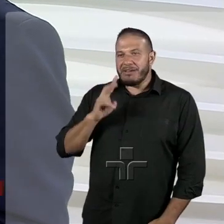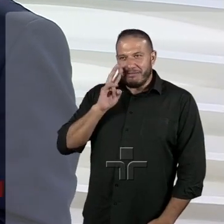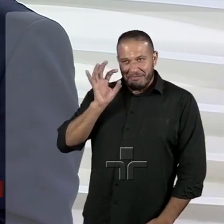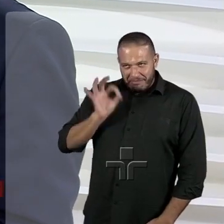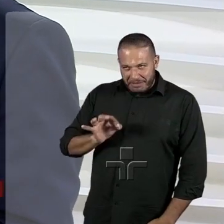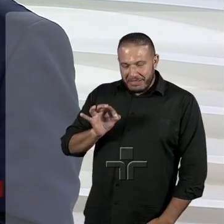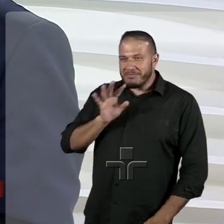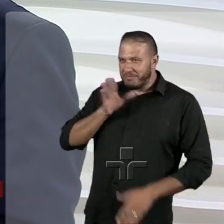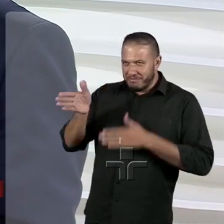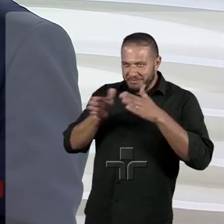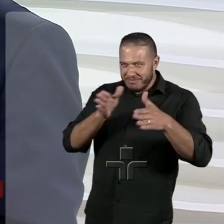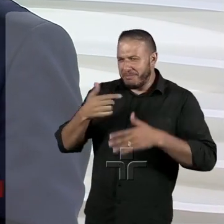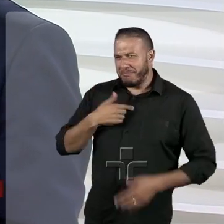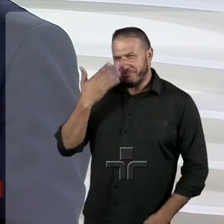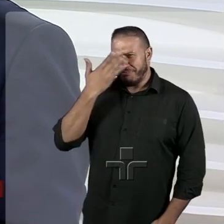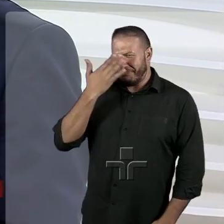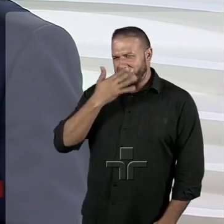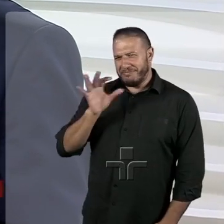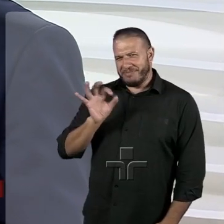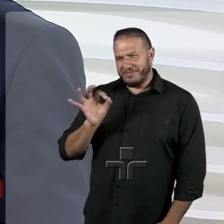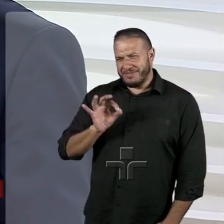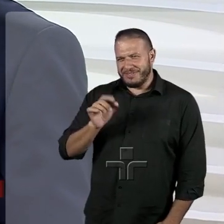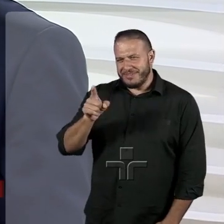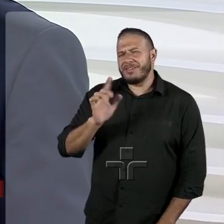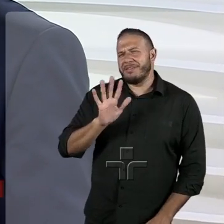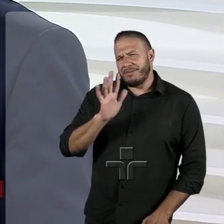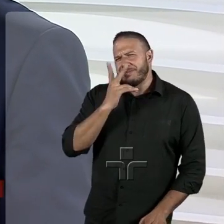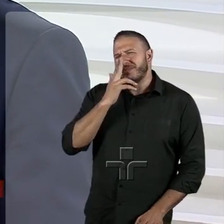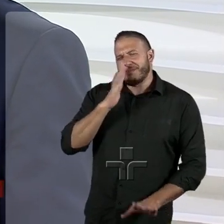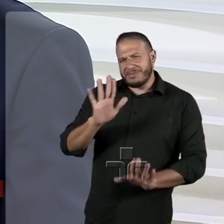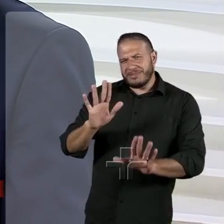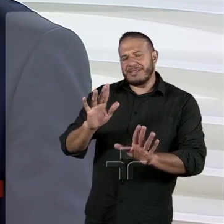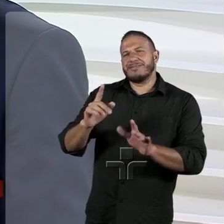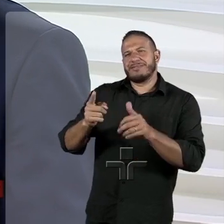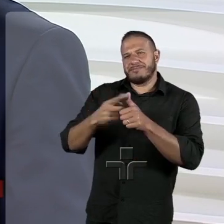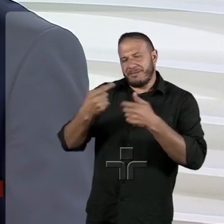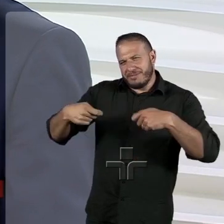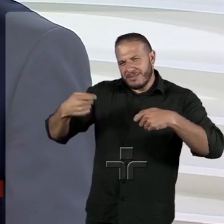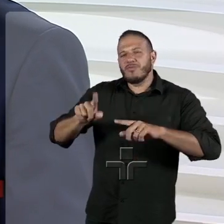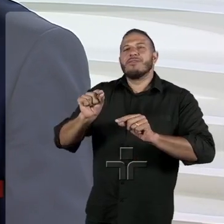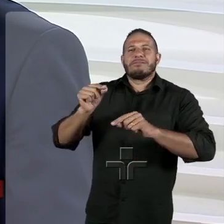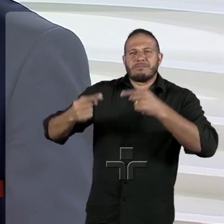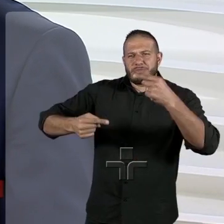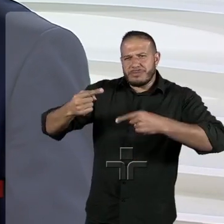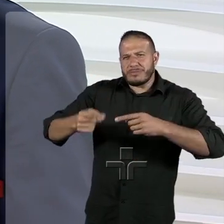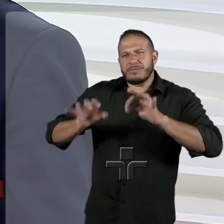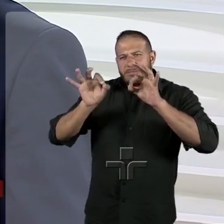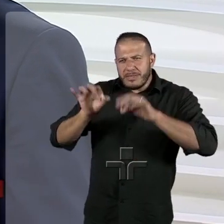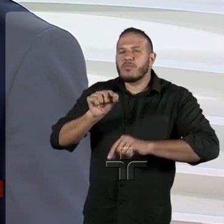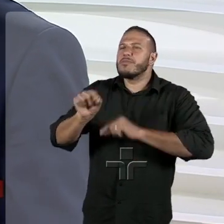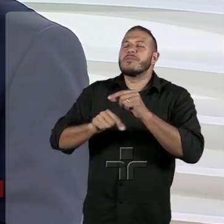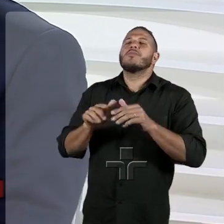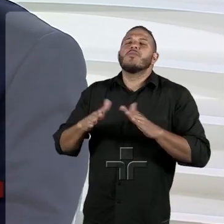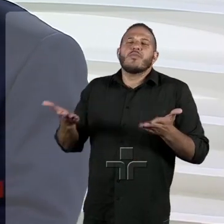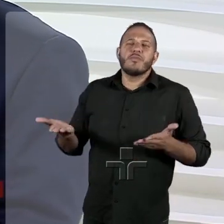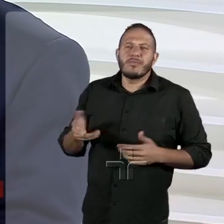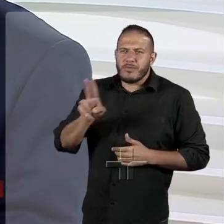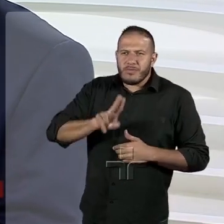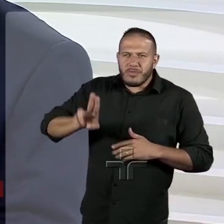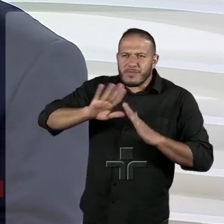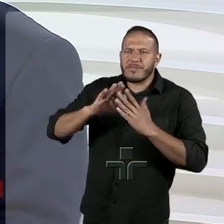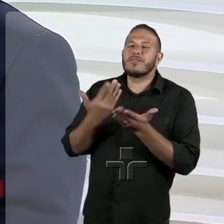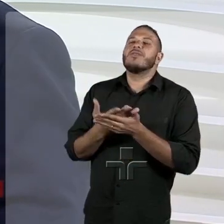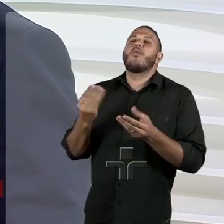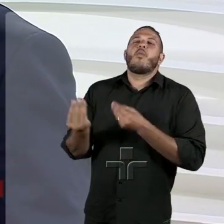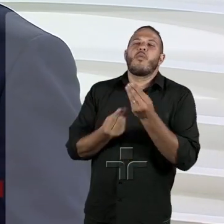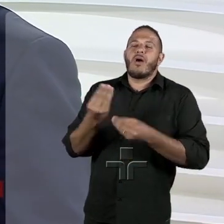isso. Eu acho que tem a gente precisa colocar em discussão realmente qual universidade ou quais modelos